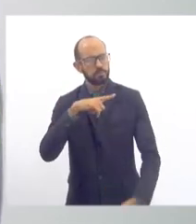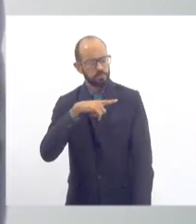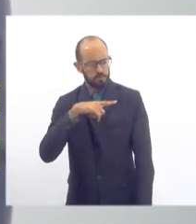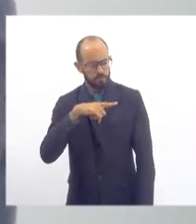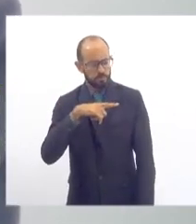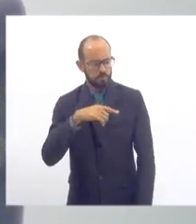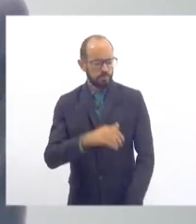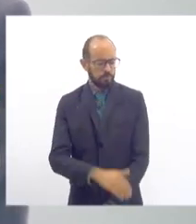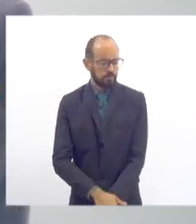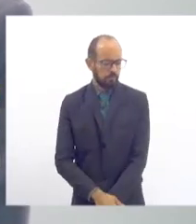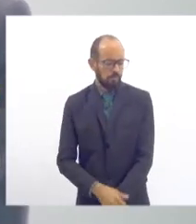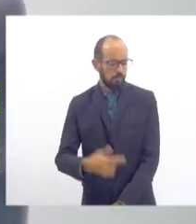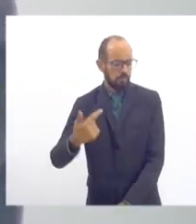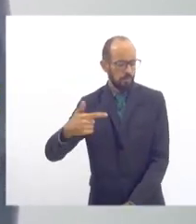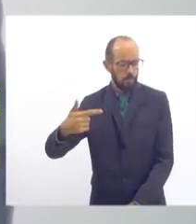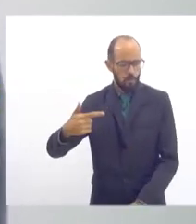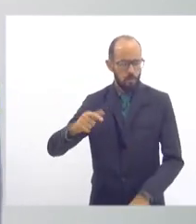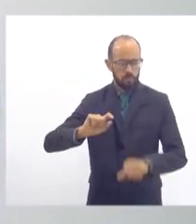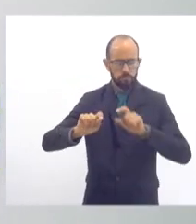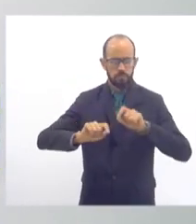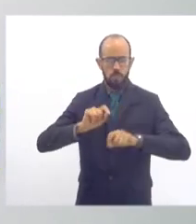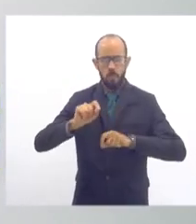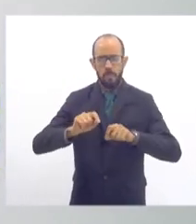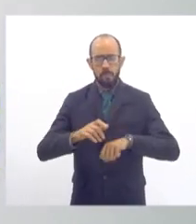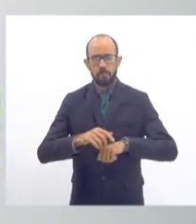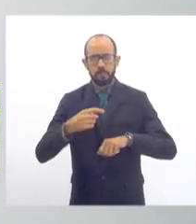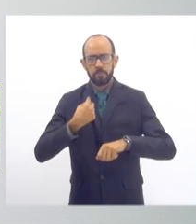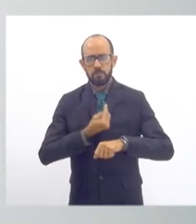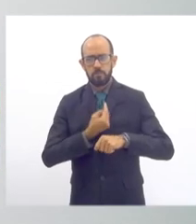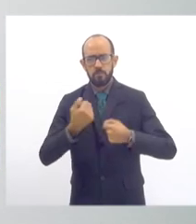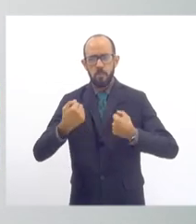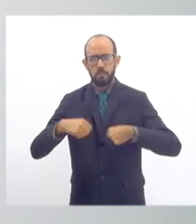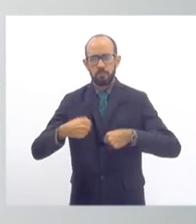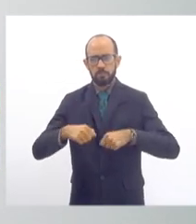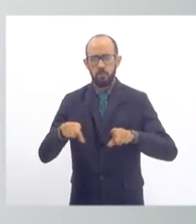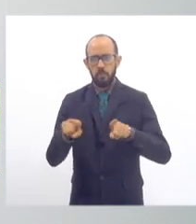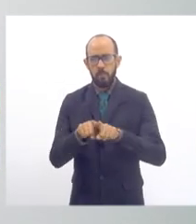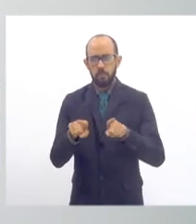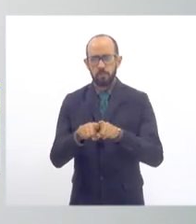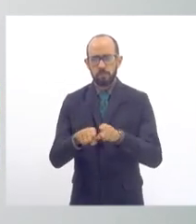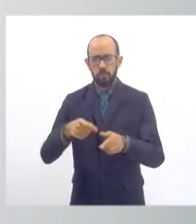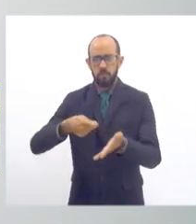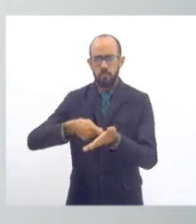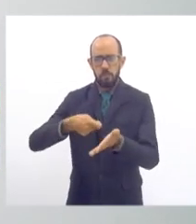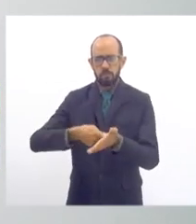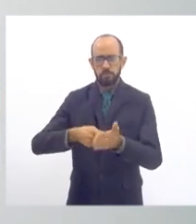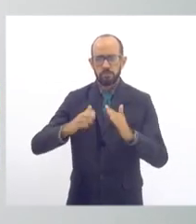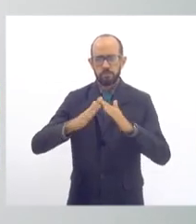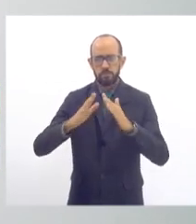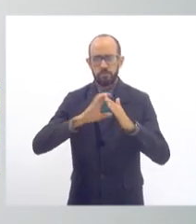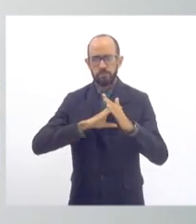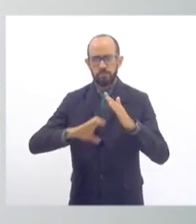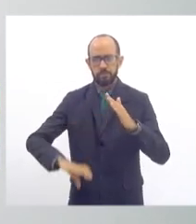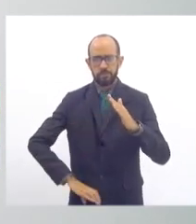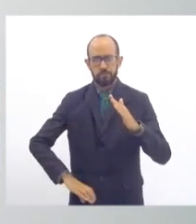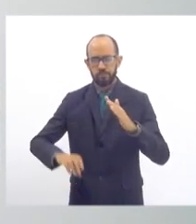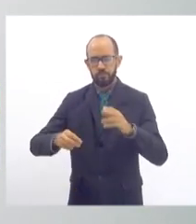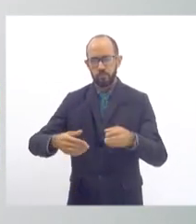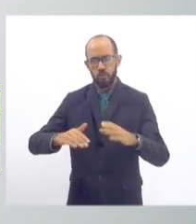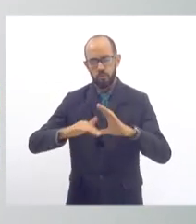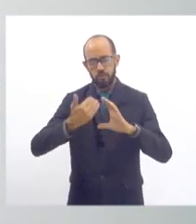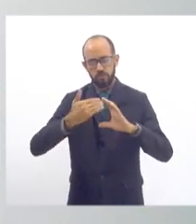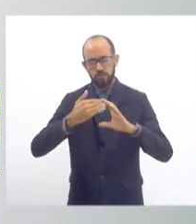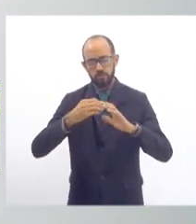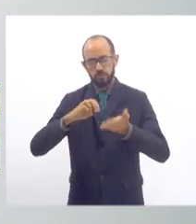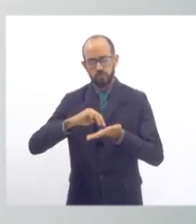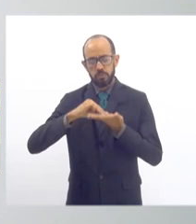Segundo, a gente tem que também cobrar da Casa Civil o envio de uma mensagem